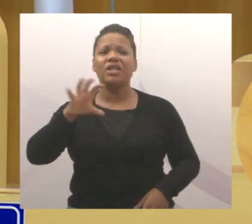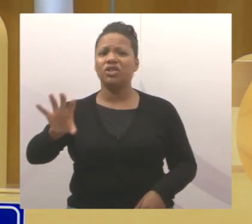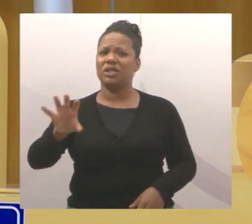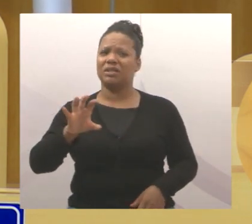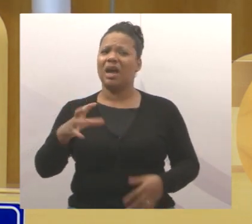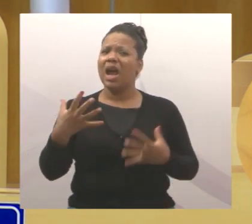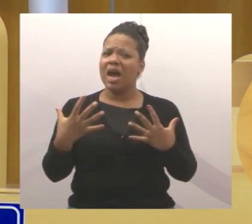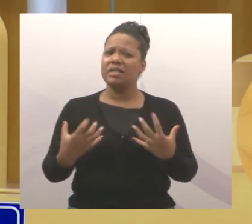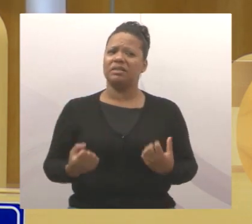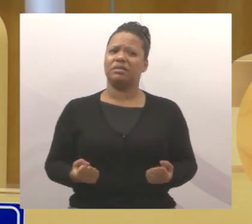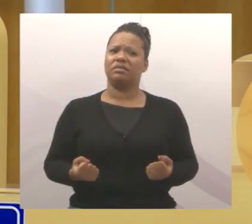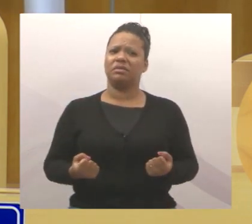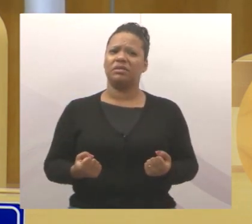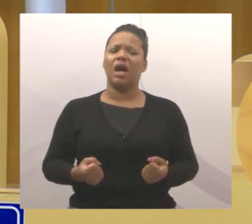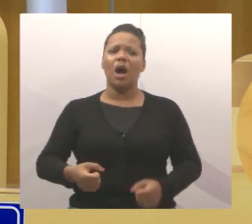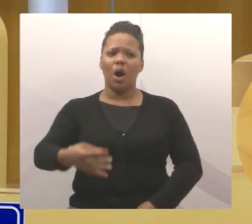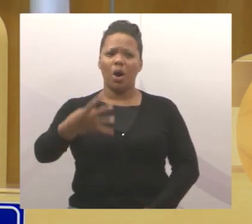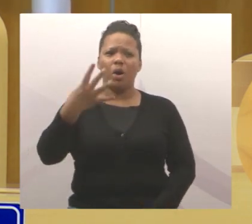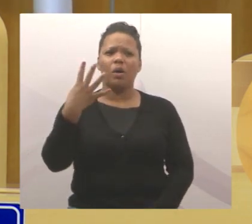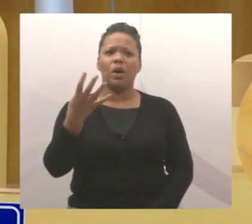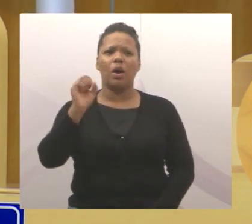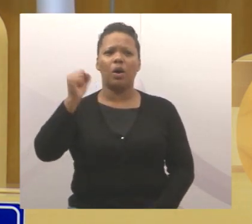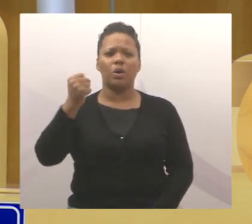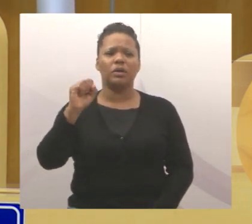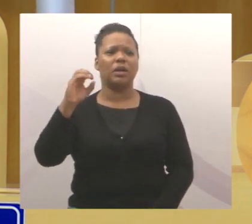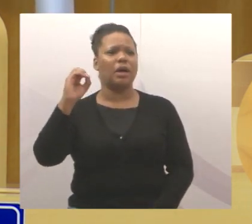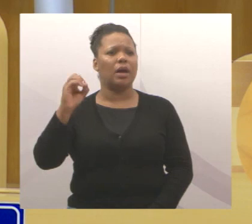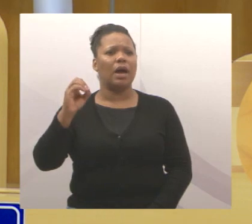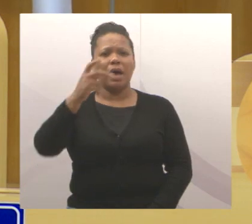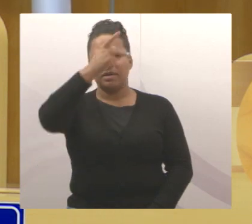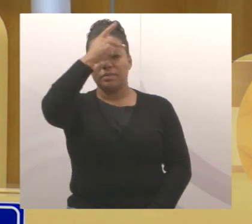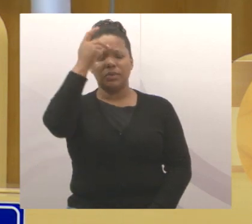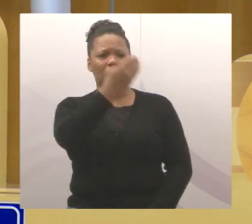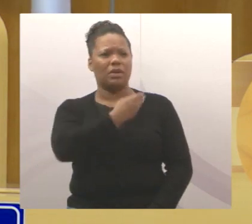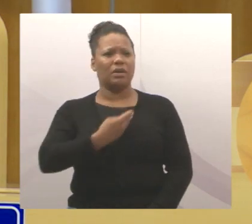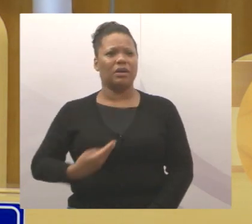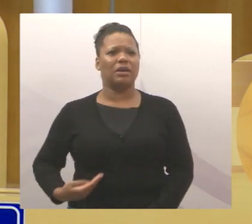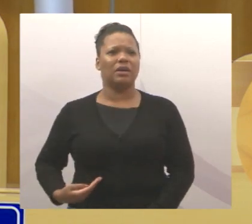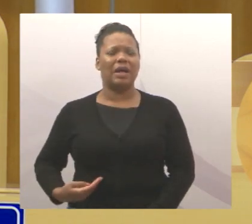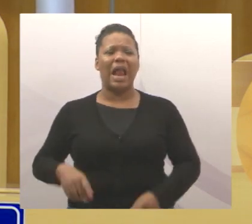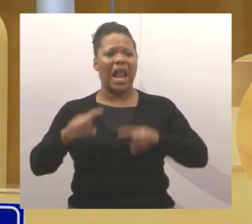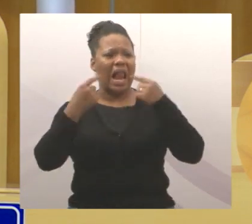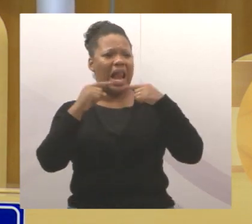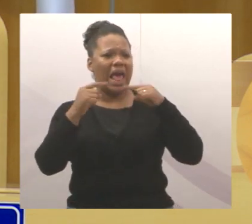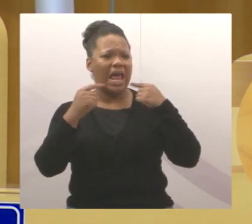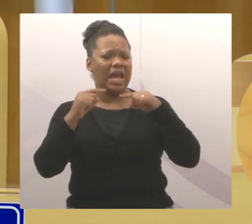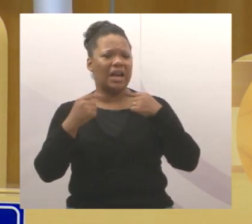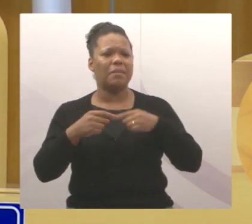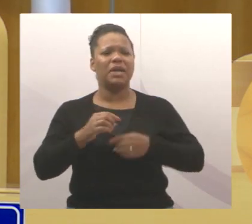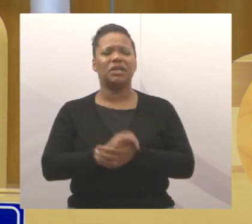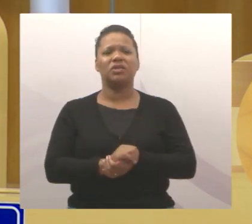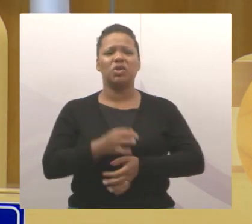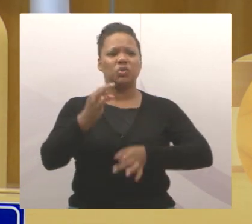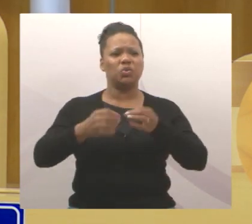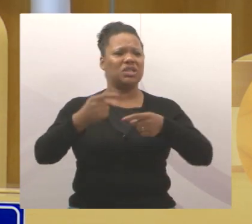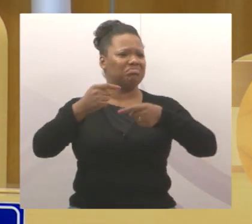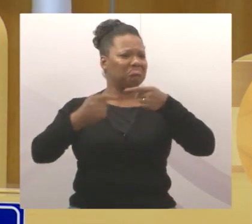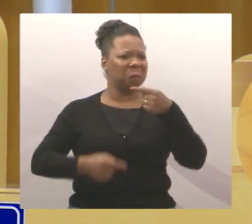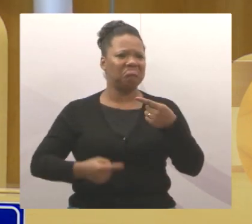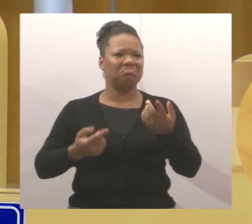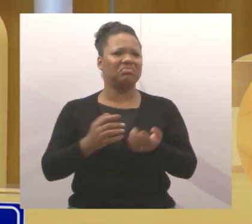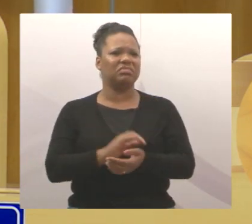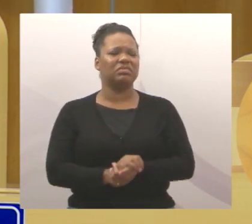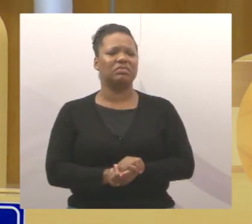e recebam os 480 moradores do Imperial e Pedramar reclamando da injustiça, reclamando da